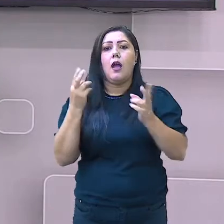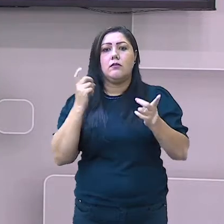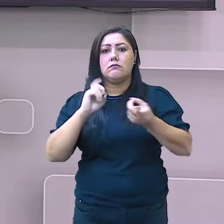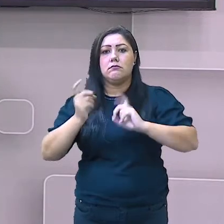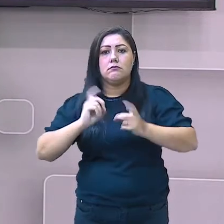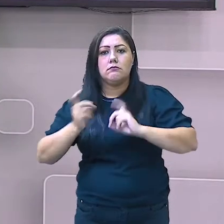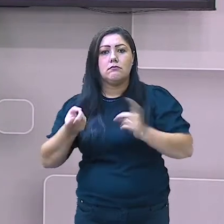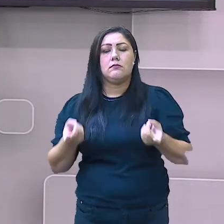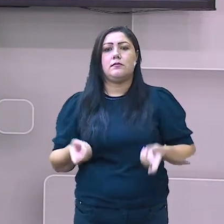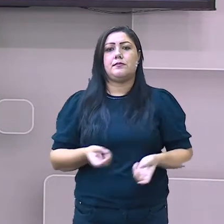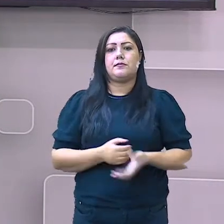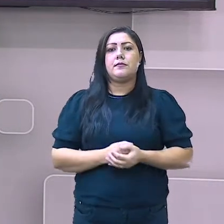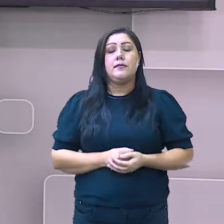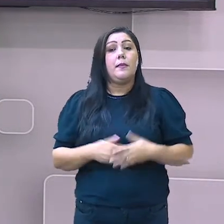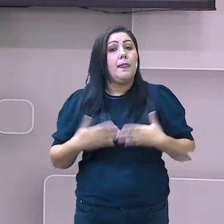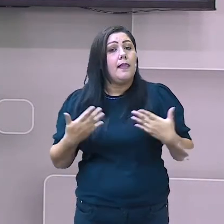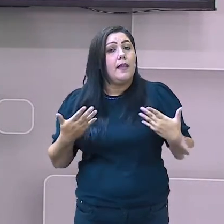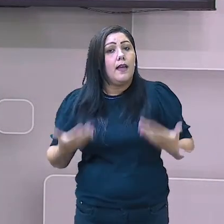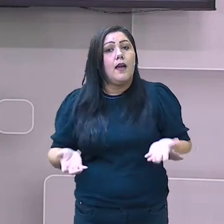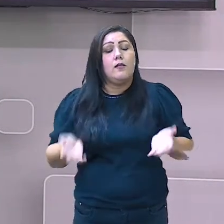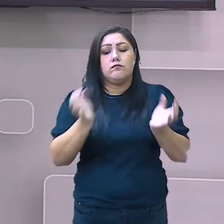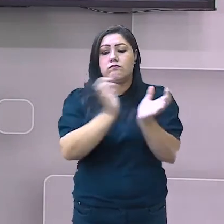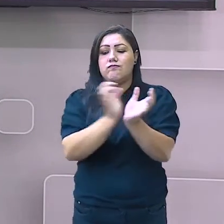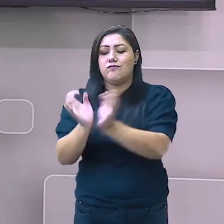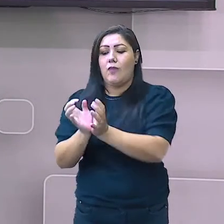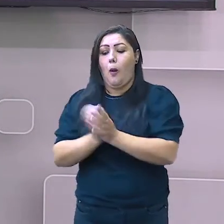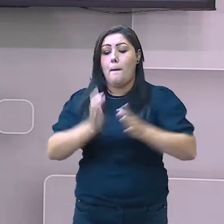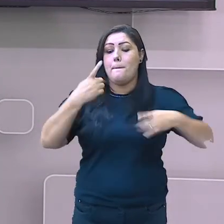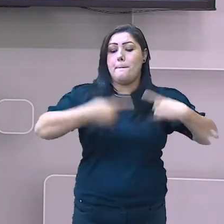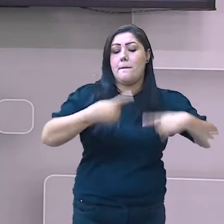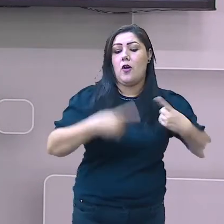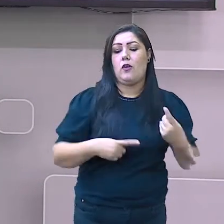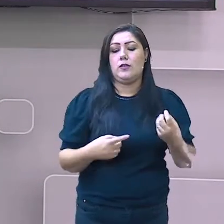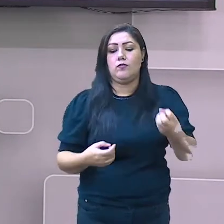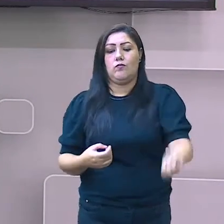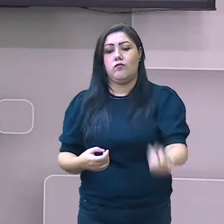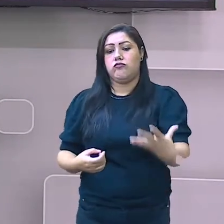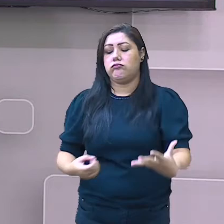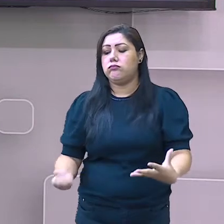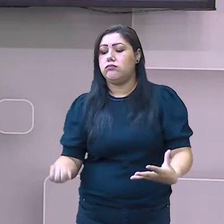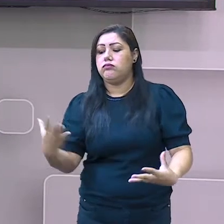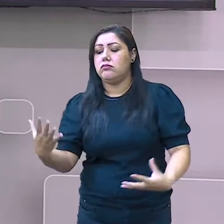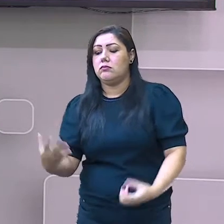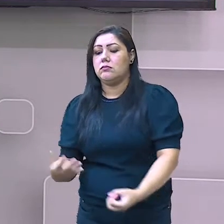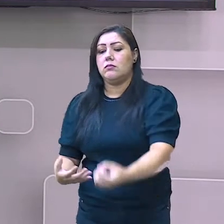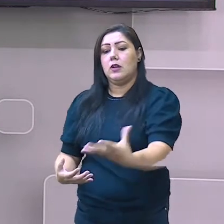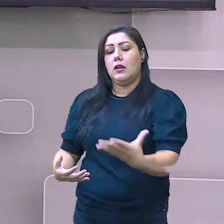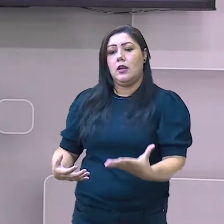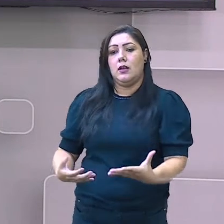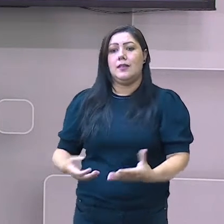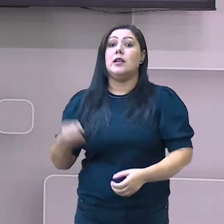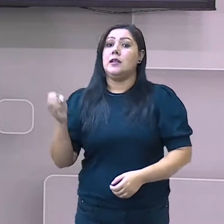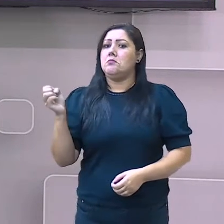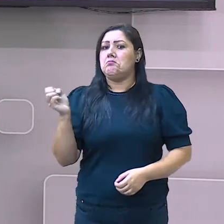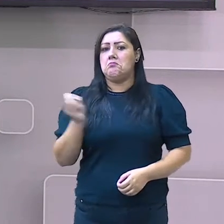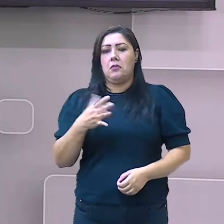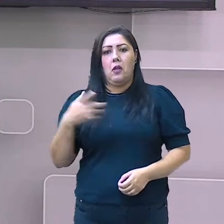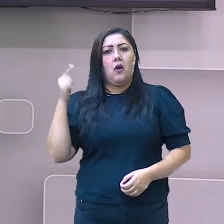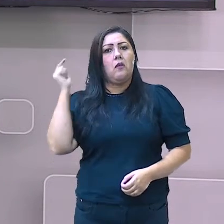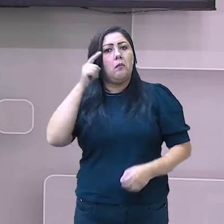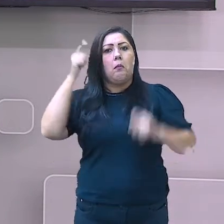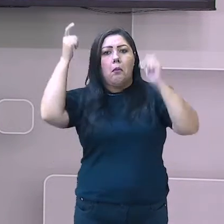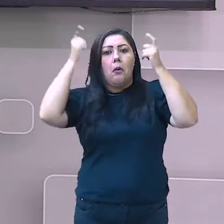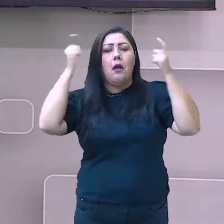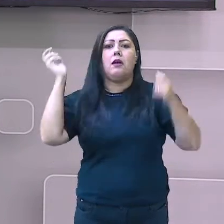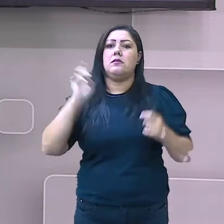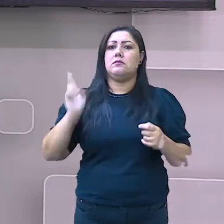alguns partidos políticos estavam se formando, algo novo na Rússia imperial.